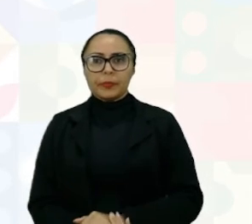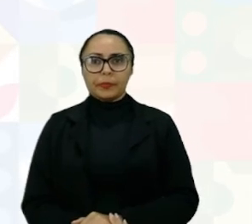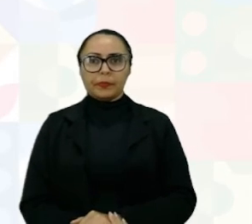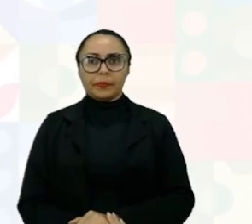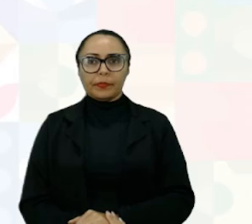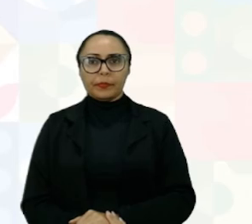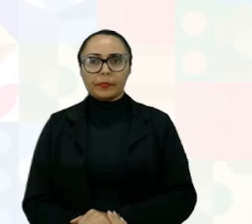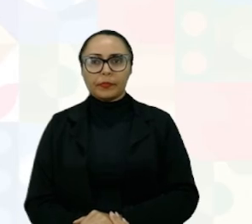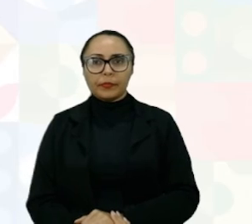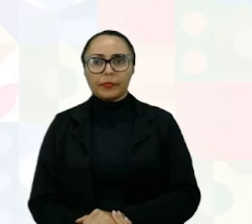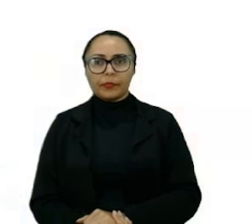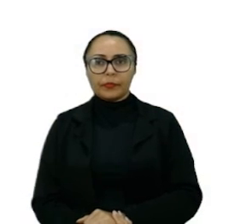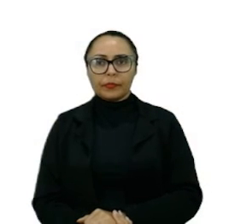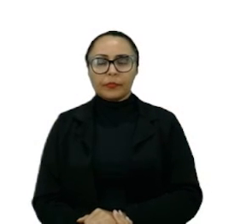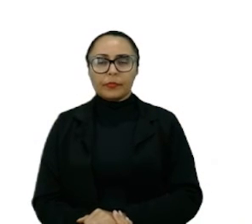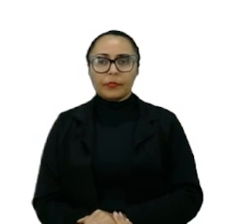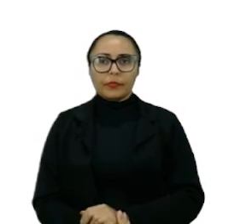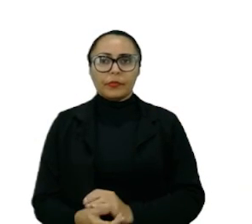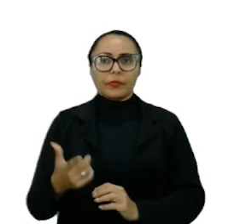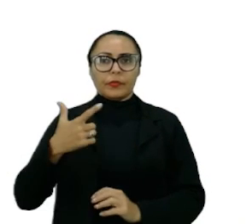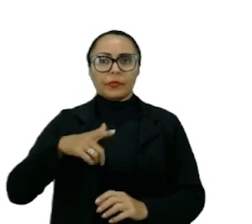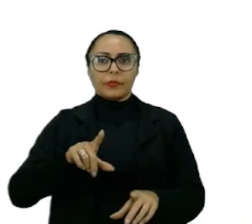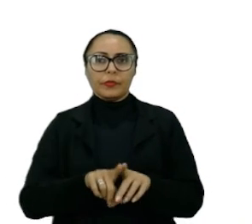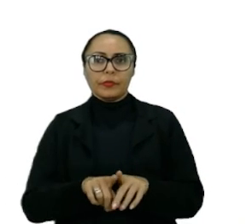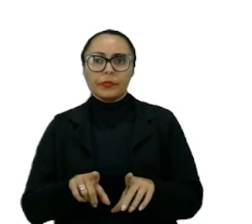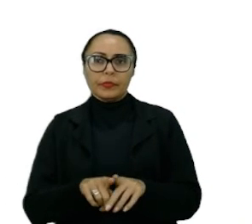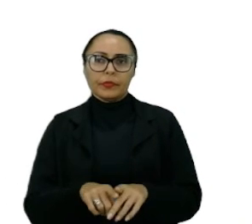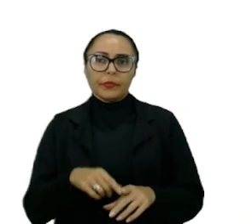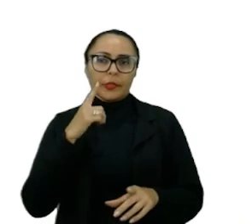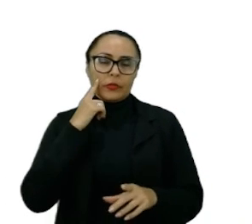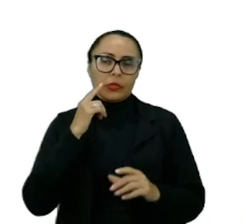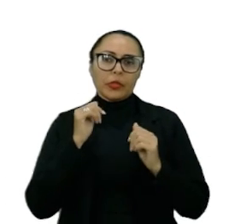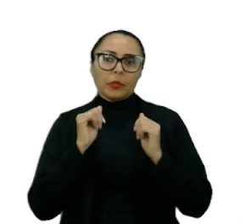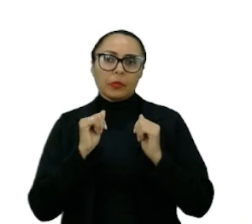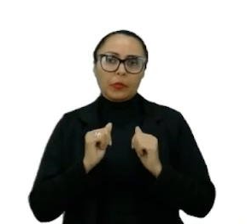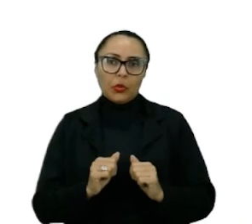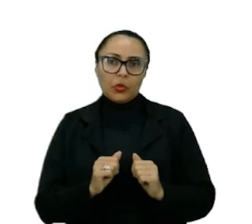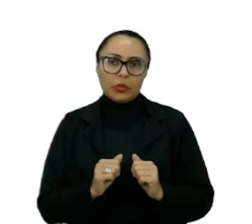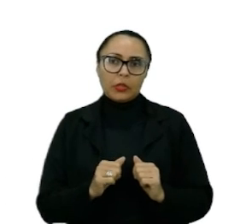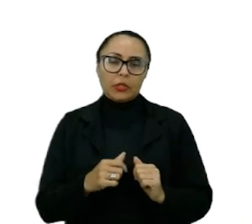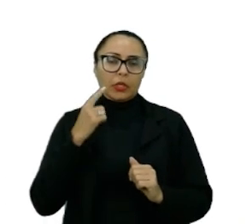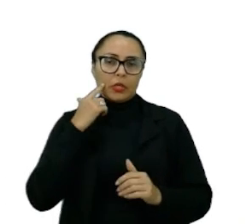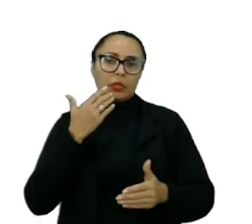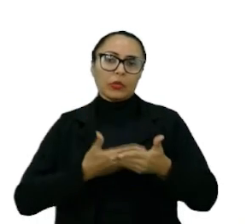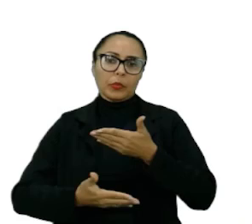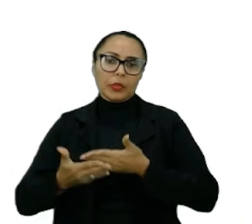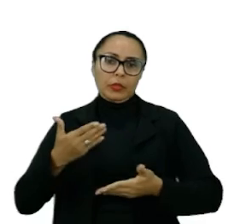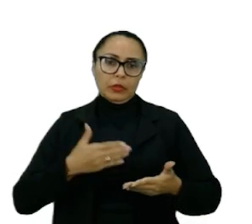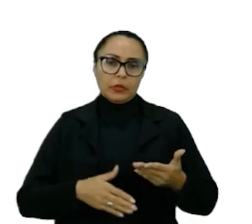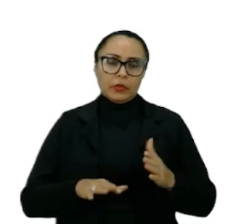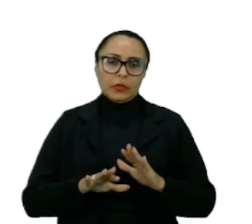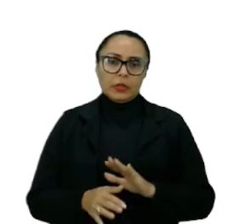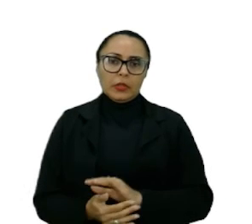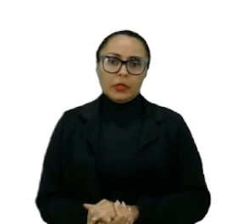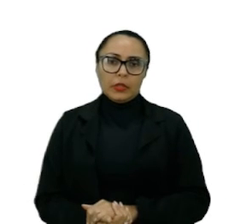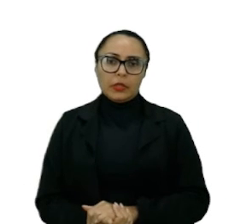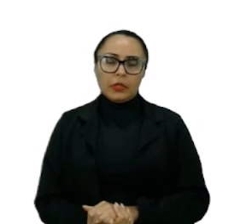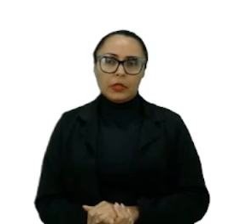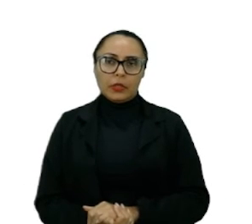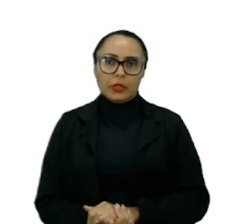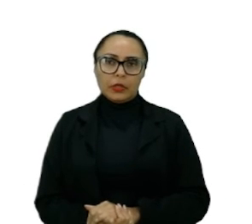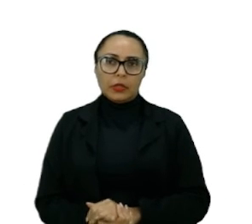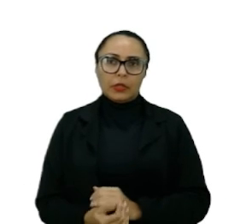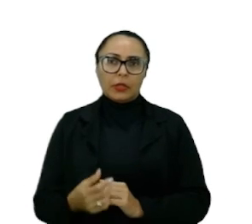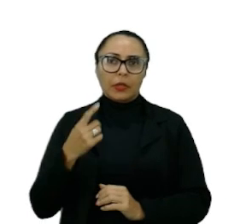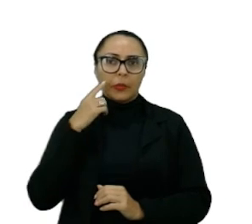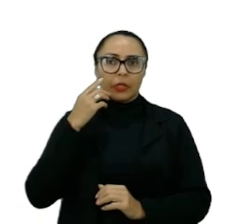Outra ferramenta também que a gente pode estar aqui comentando com você é a matriz de SWOT.